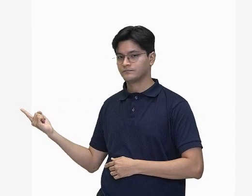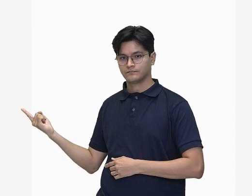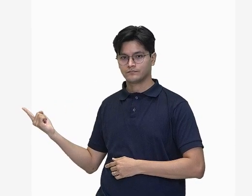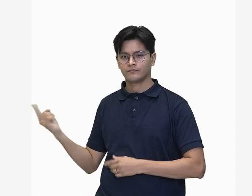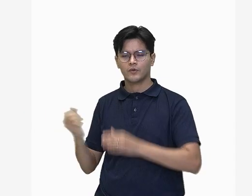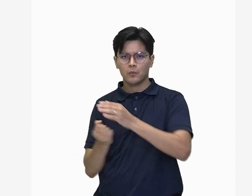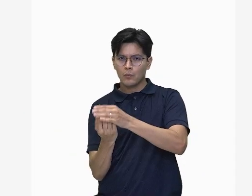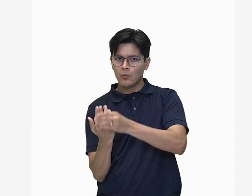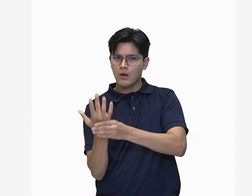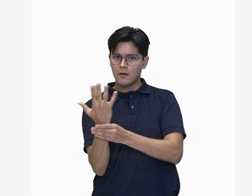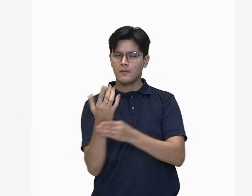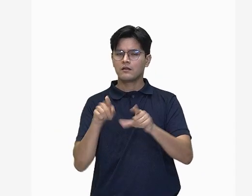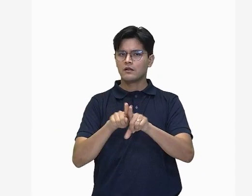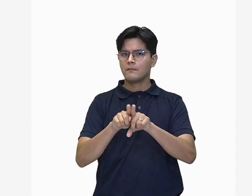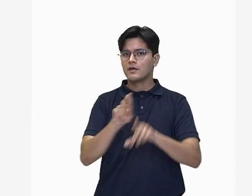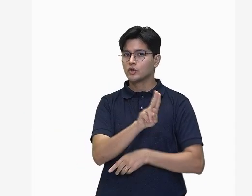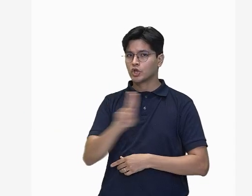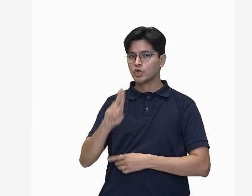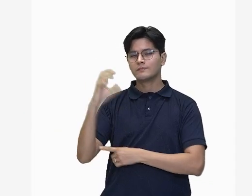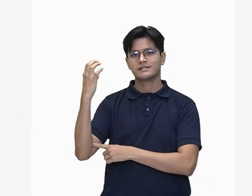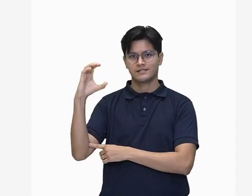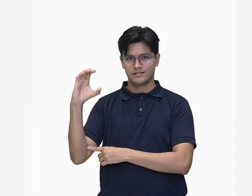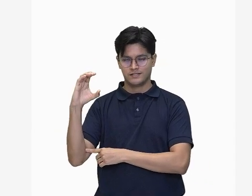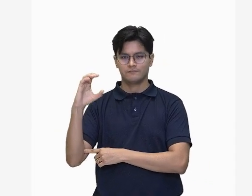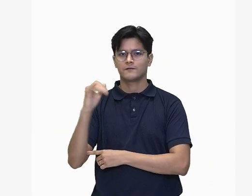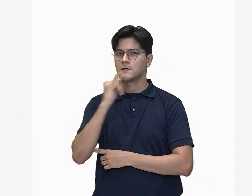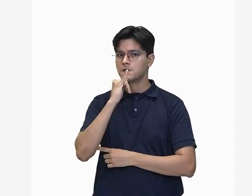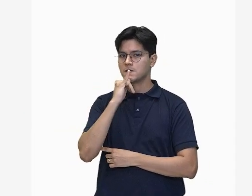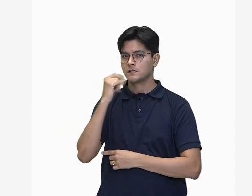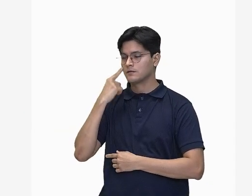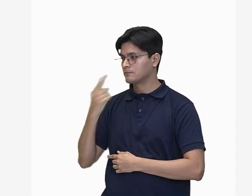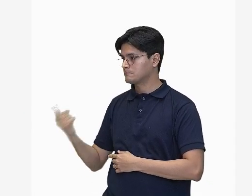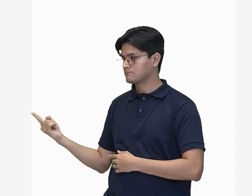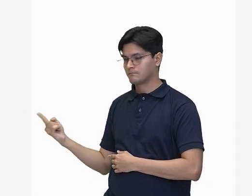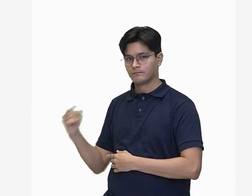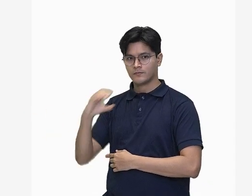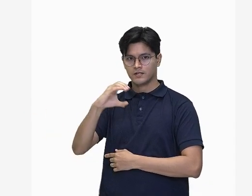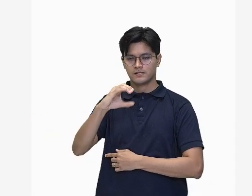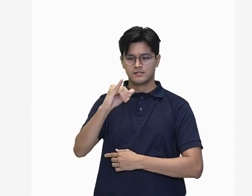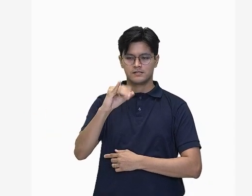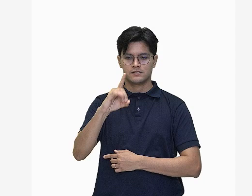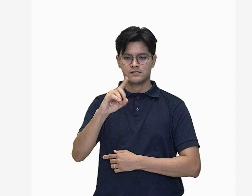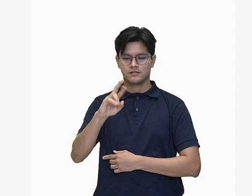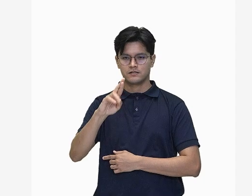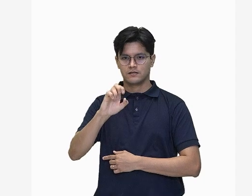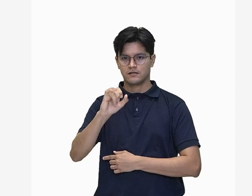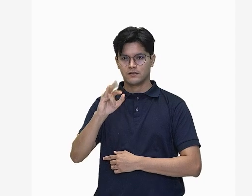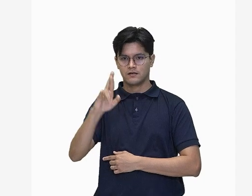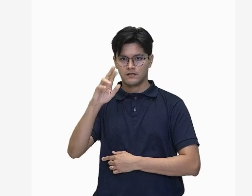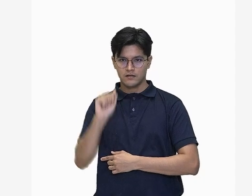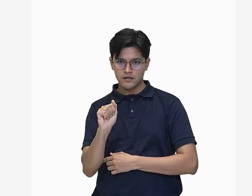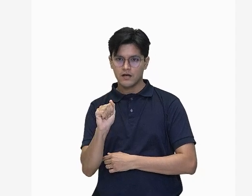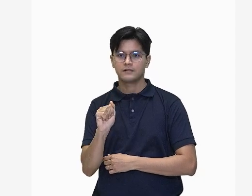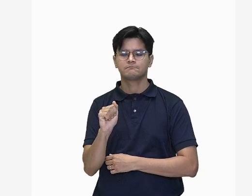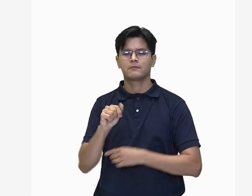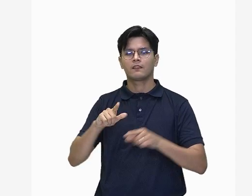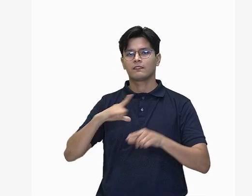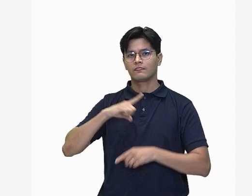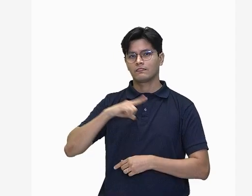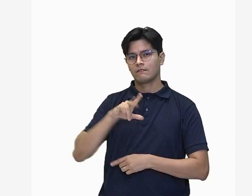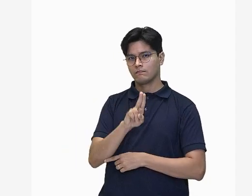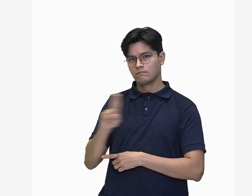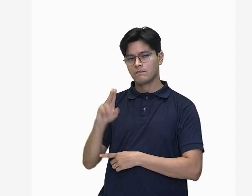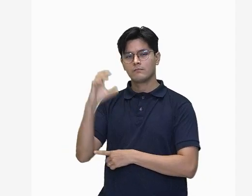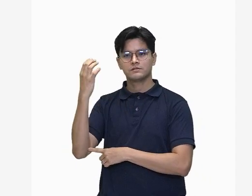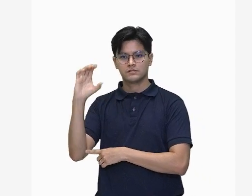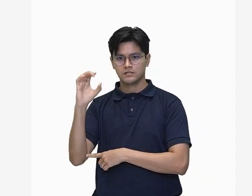uso principal. Né? Então a gente tem a erva cidreira, o nome científico Melissa officinalis. O uso principal é para calmante e